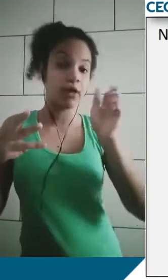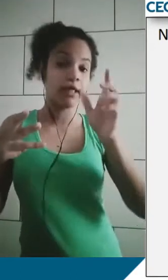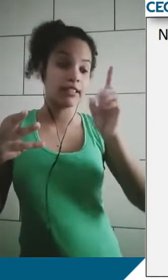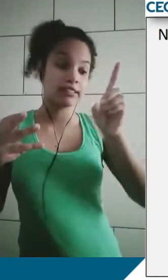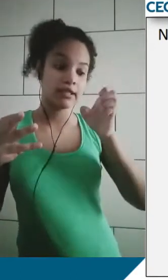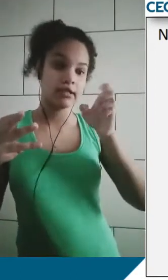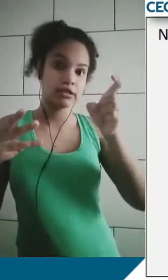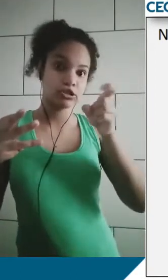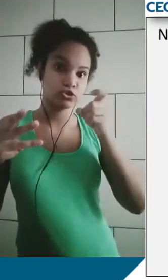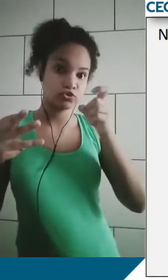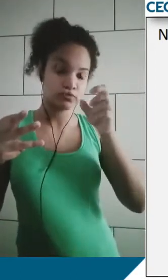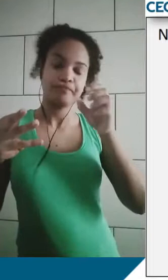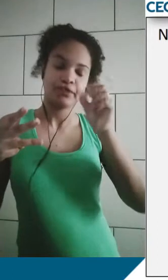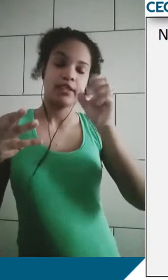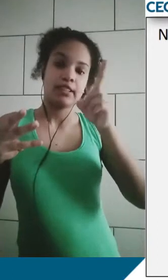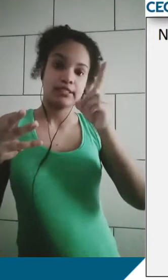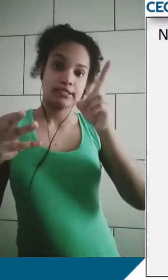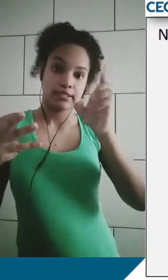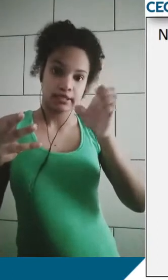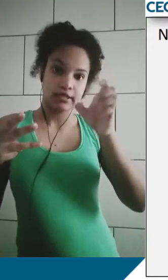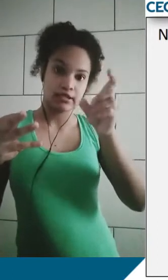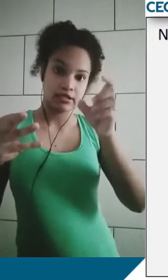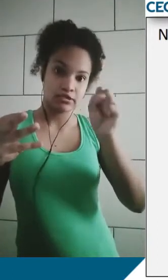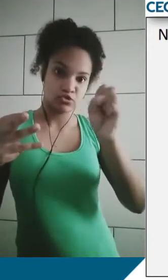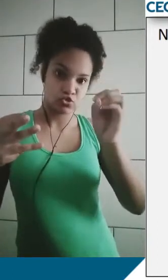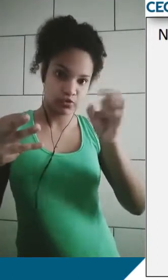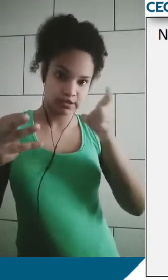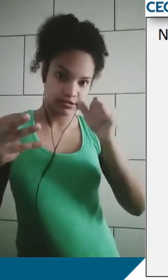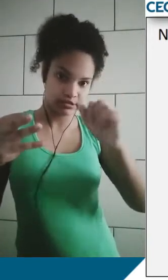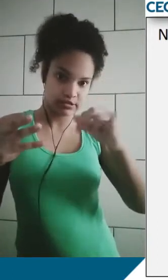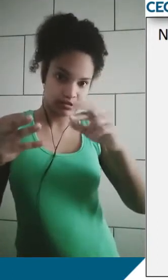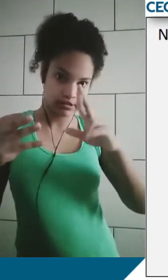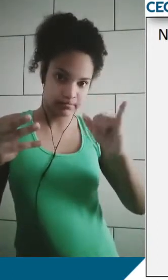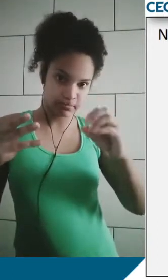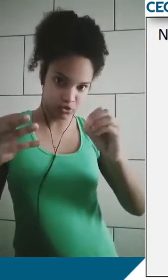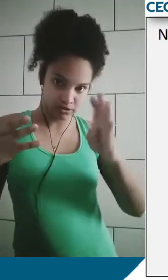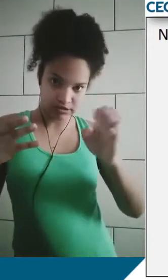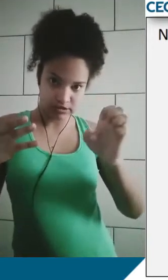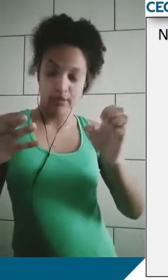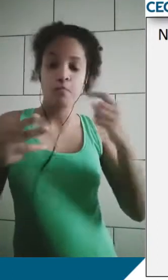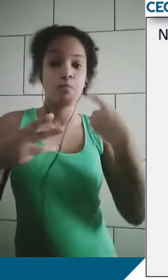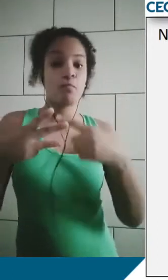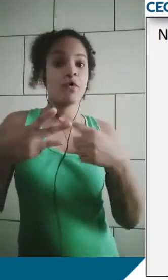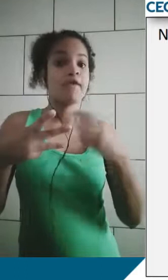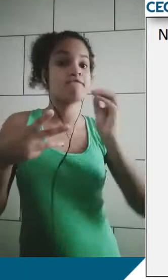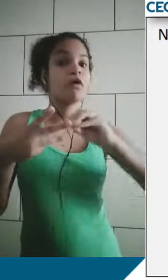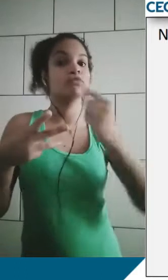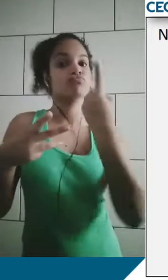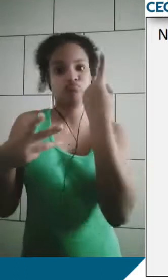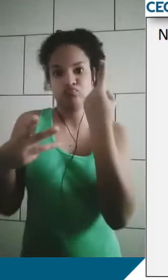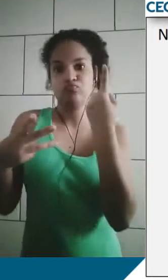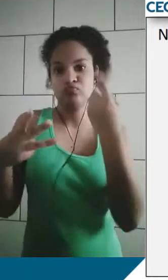um átomo de oxigênio a menos, que é a ribose, que é o açúcar do RNA, por isso o nome desox, ela falta de um átomo de oxigênio na